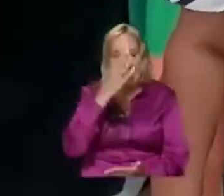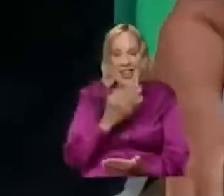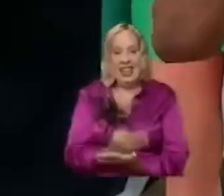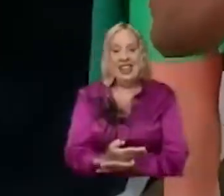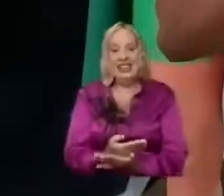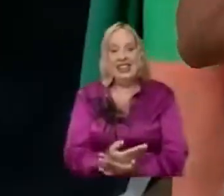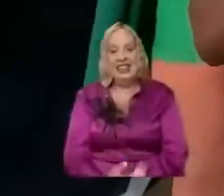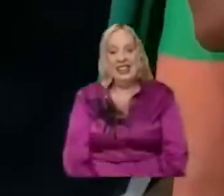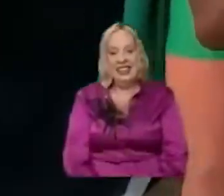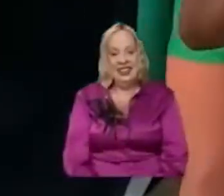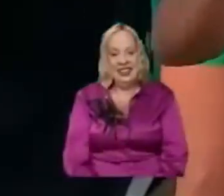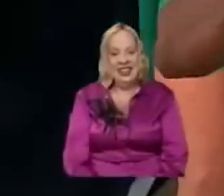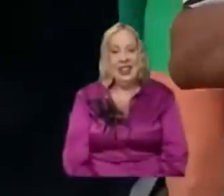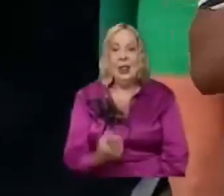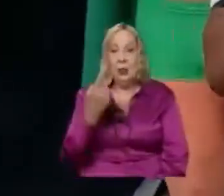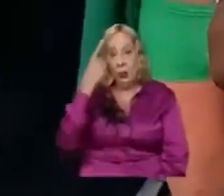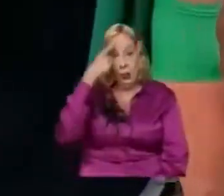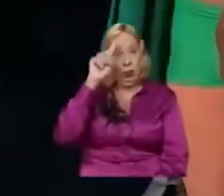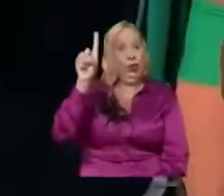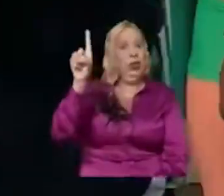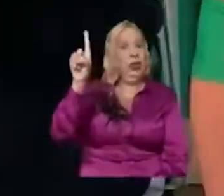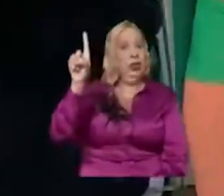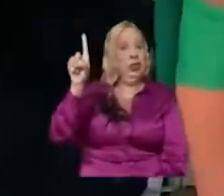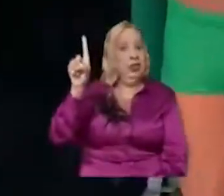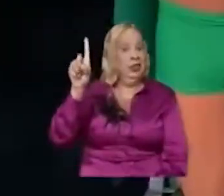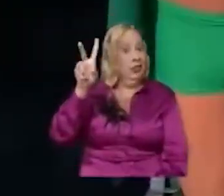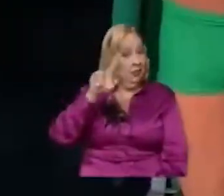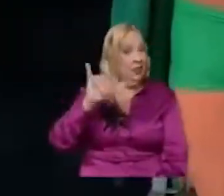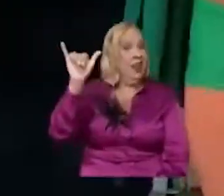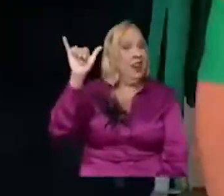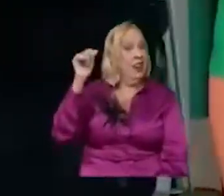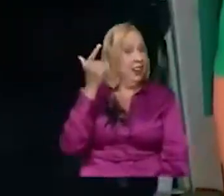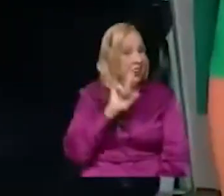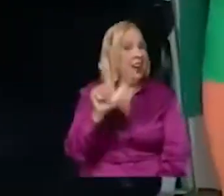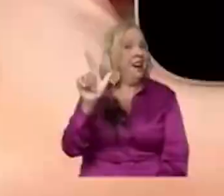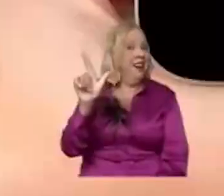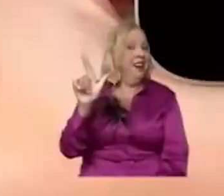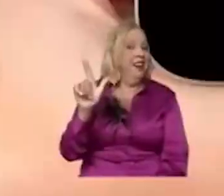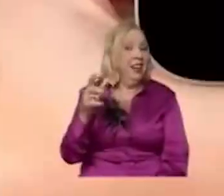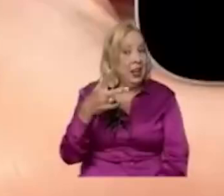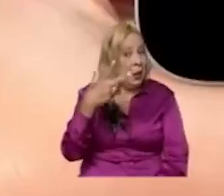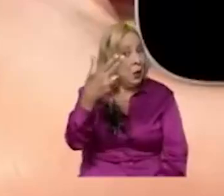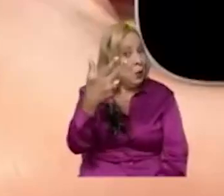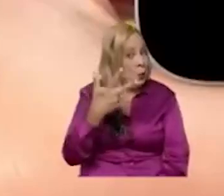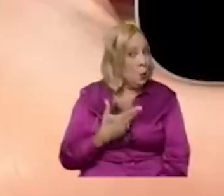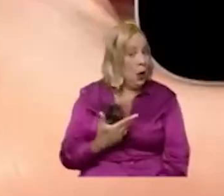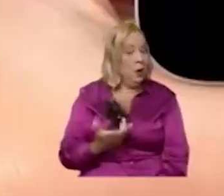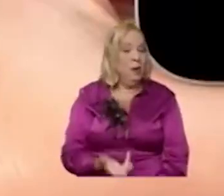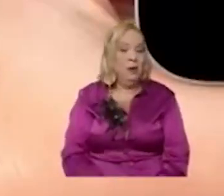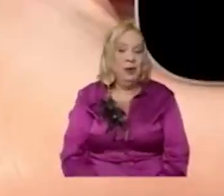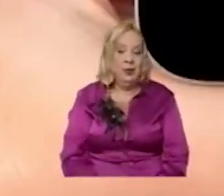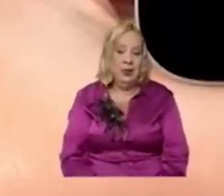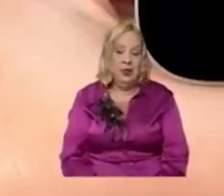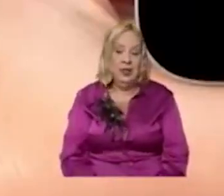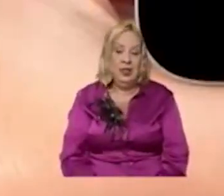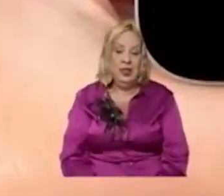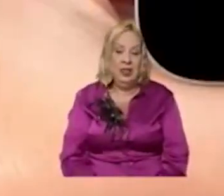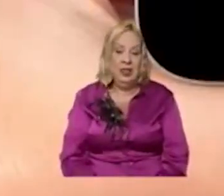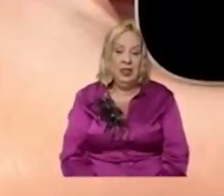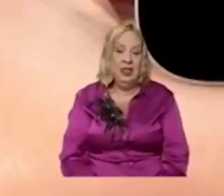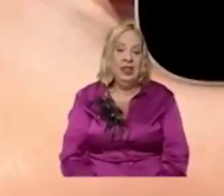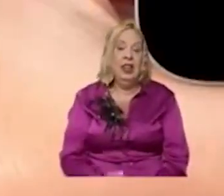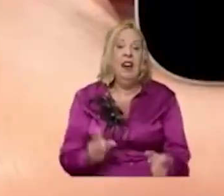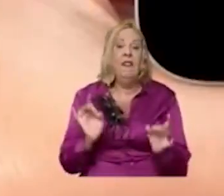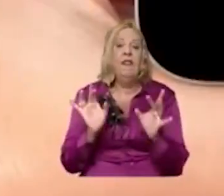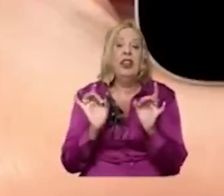acredite que um dia chega lá, a gente ganha igualmente, eu ganhei. A promotora pé quente foi a Chapolinha, que